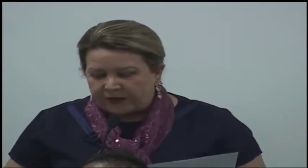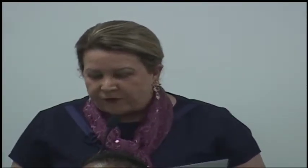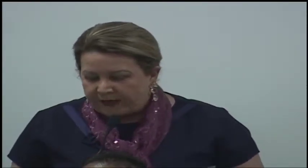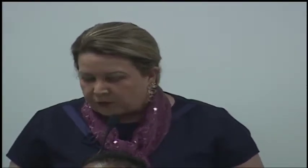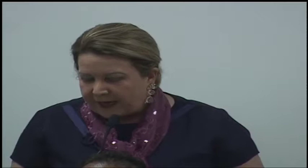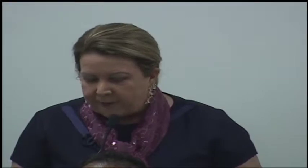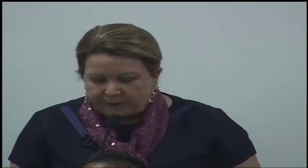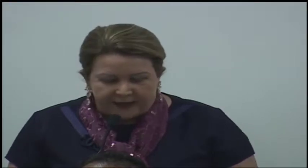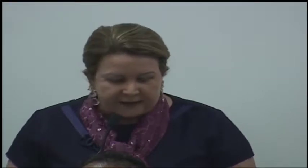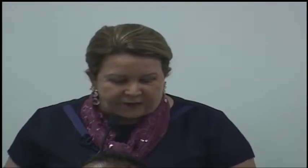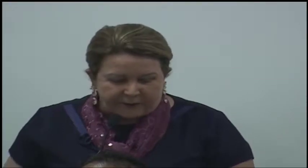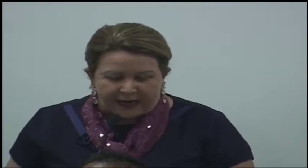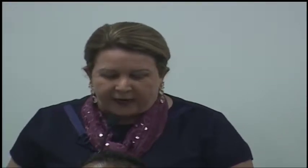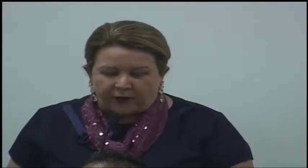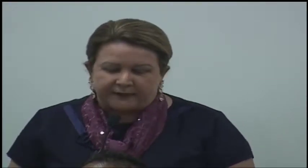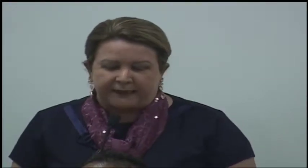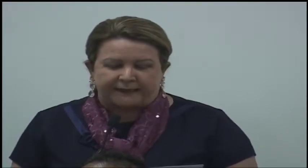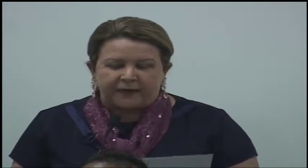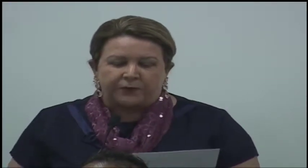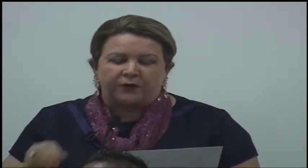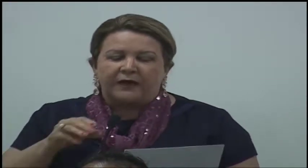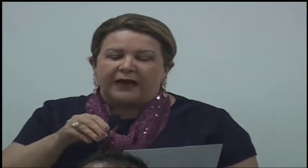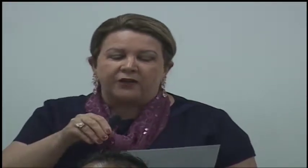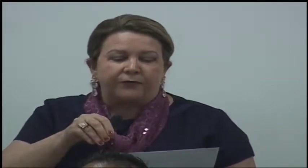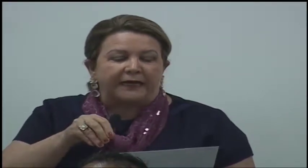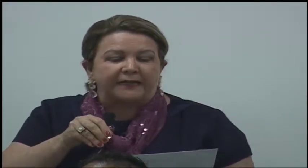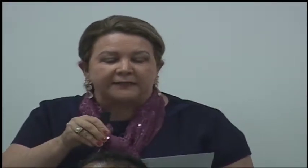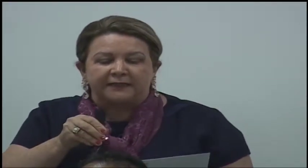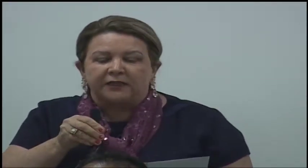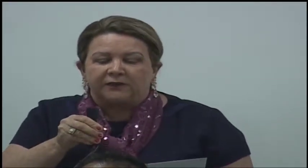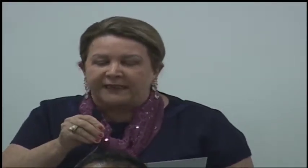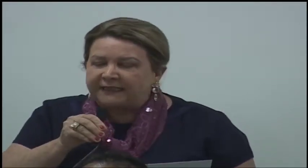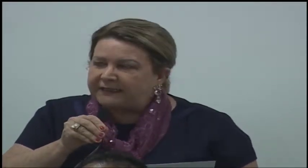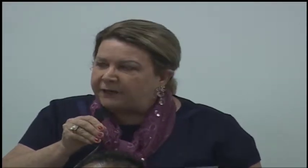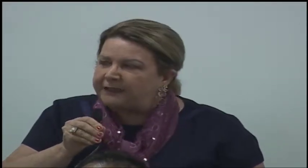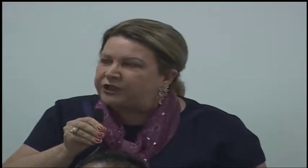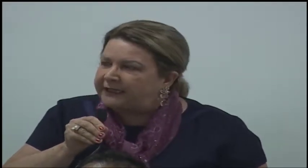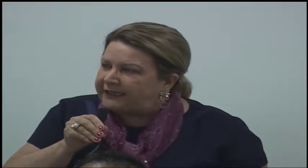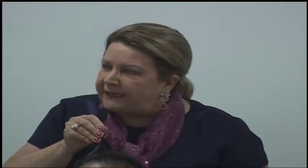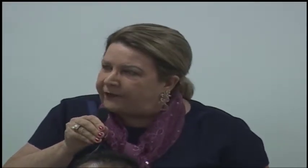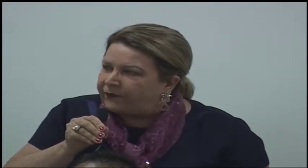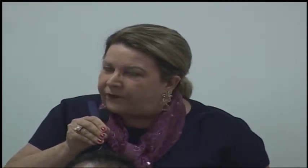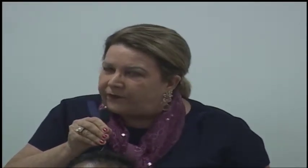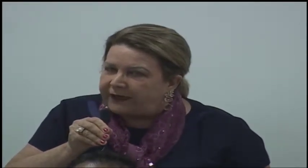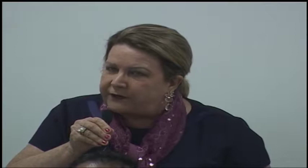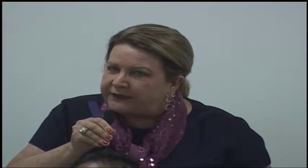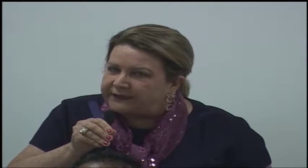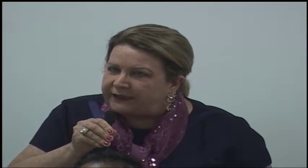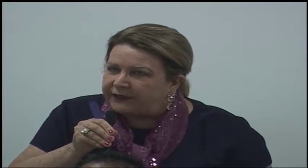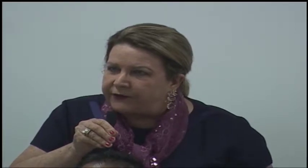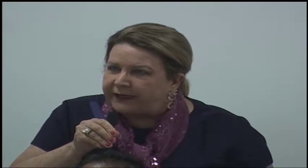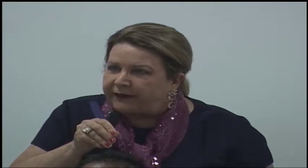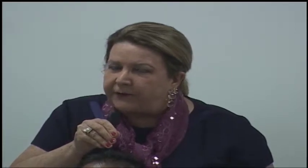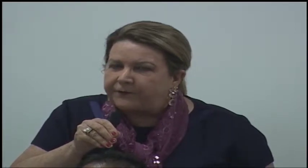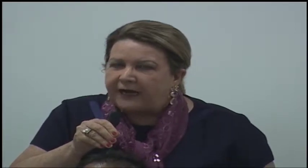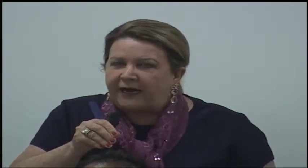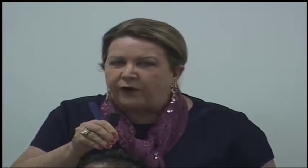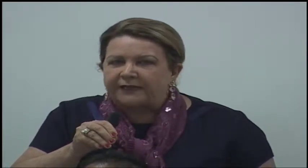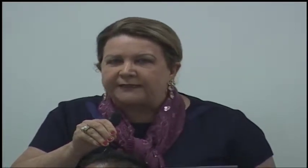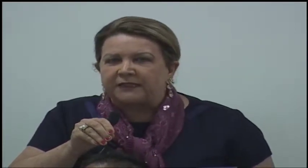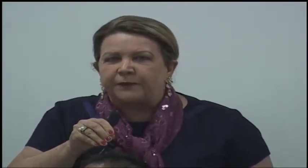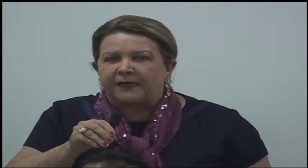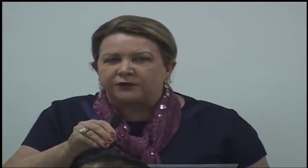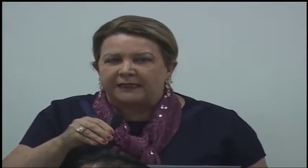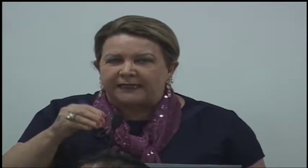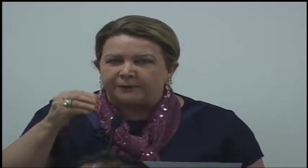assim, prefeito, parabéns, que vai para lá agora em setembro. Aí eu falei assim, vai setembro, mas de que ano? Não desse ano, né? Agora